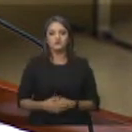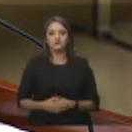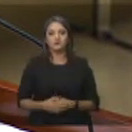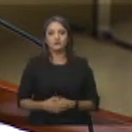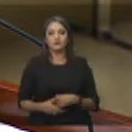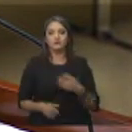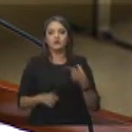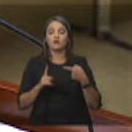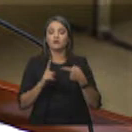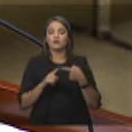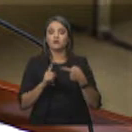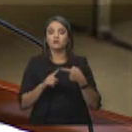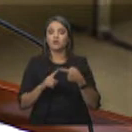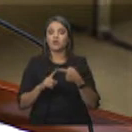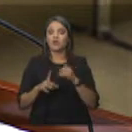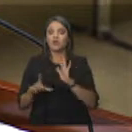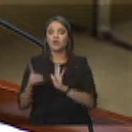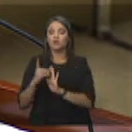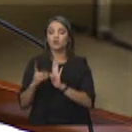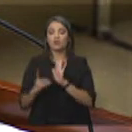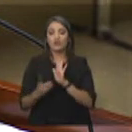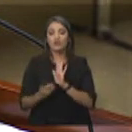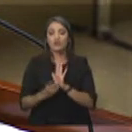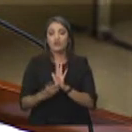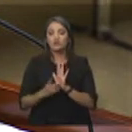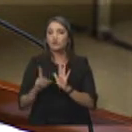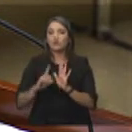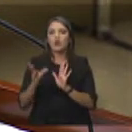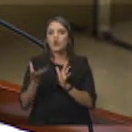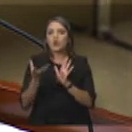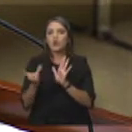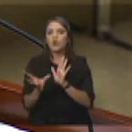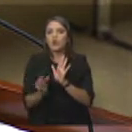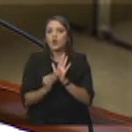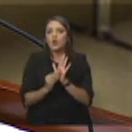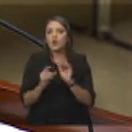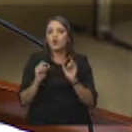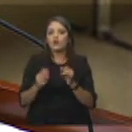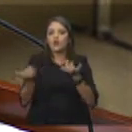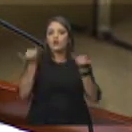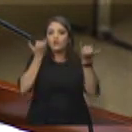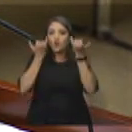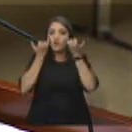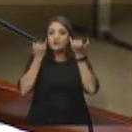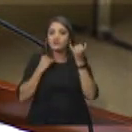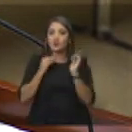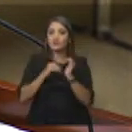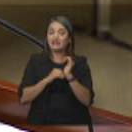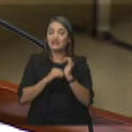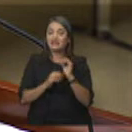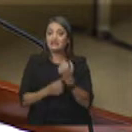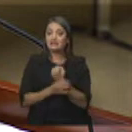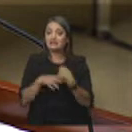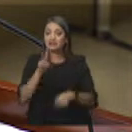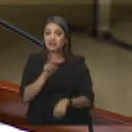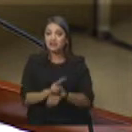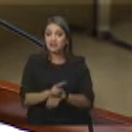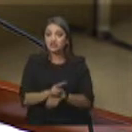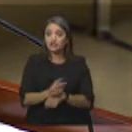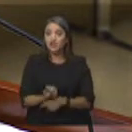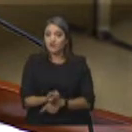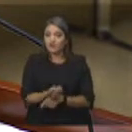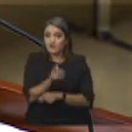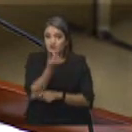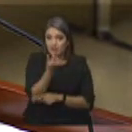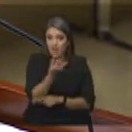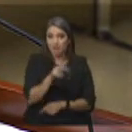deles, o decreto não engloba informações protegidas por sigilo fiscal sob a gestão da Receita Federal do Brasil.